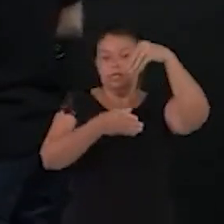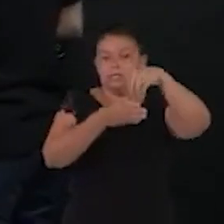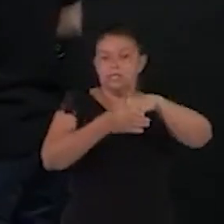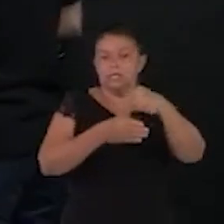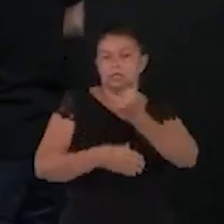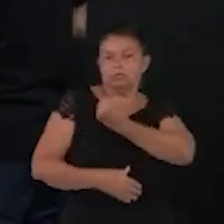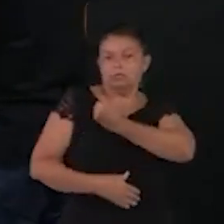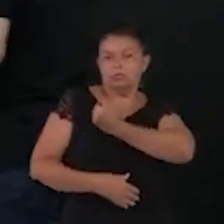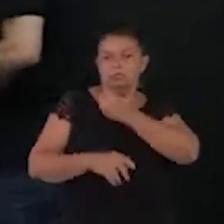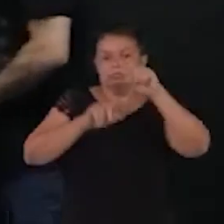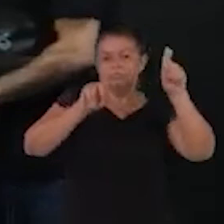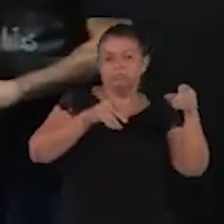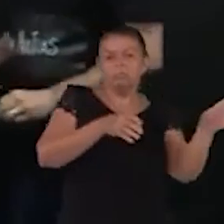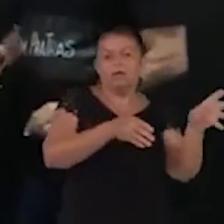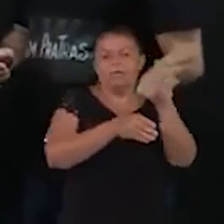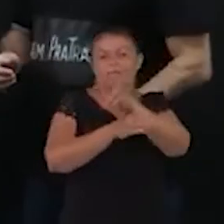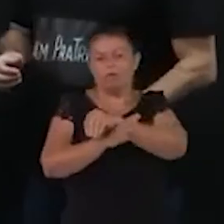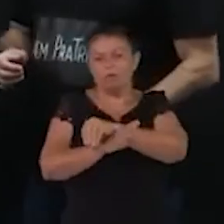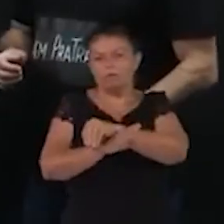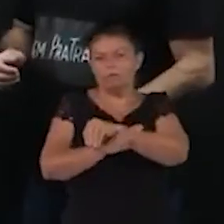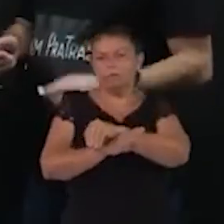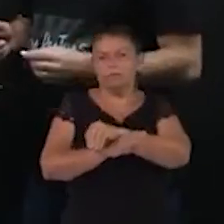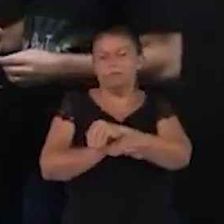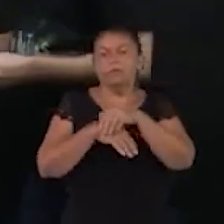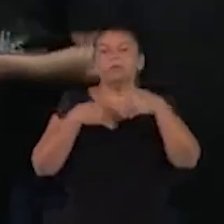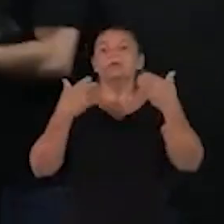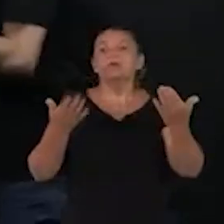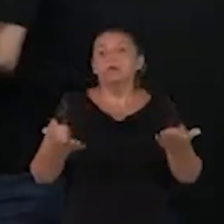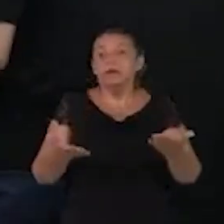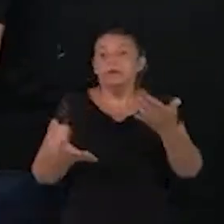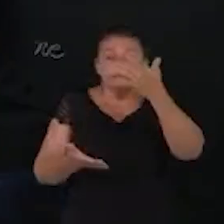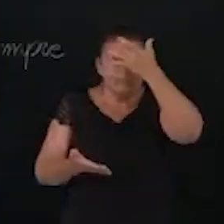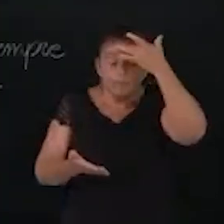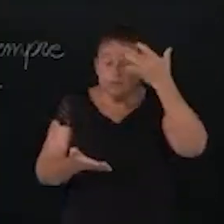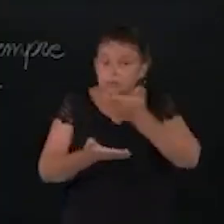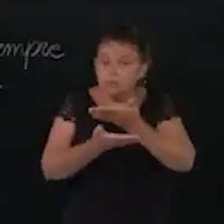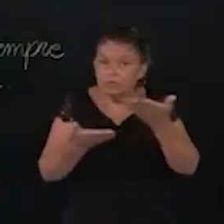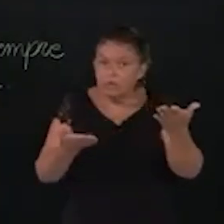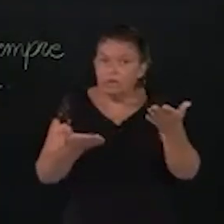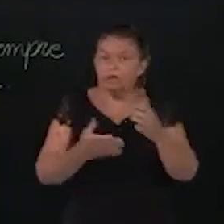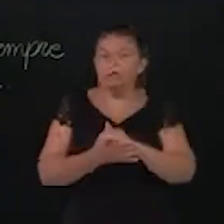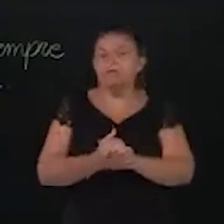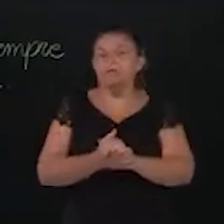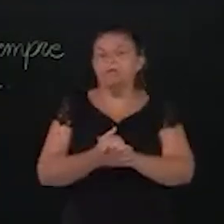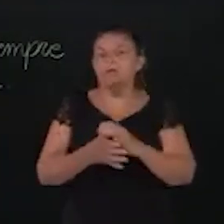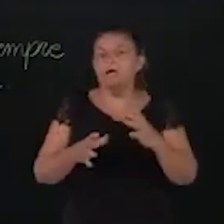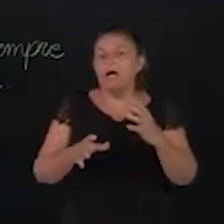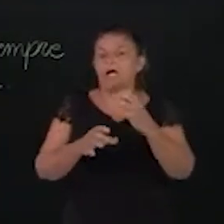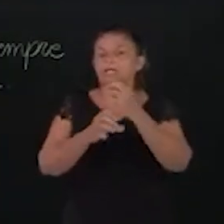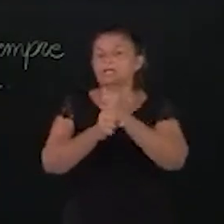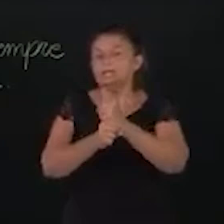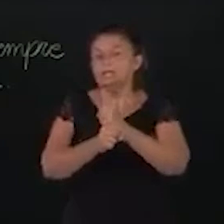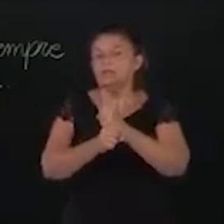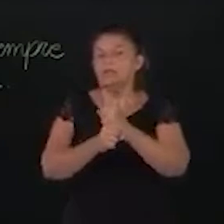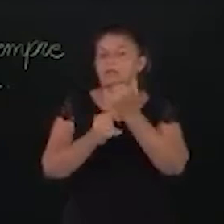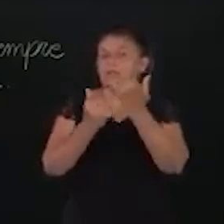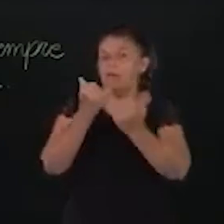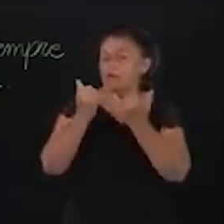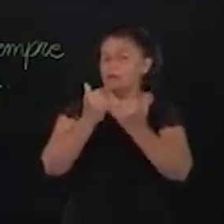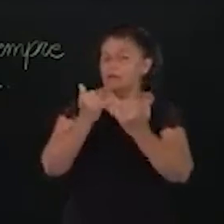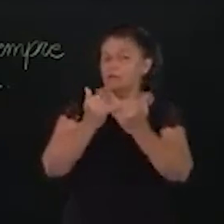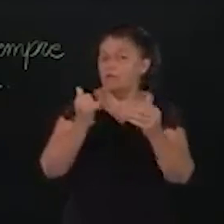dos parênteses se repete fora. E aí, pessoal, a adição que era para ser